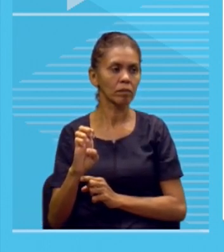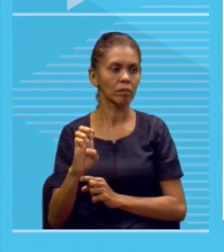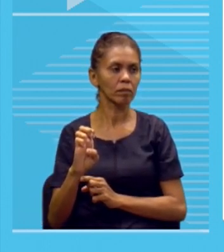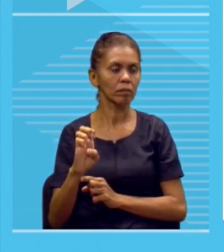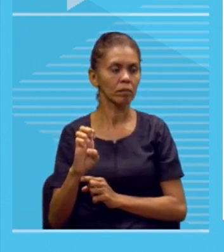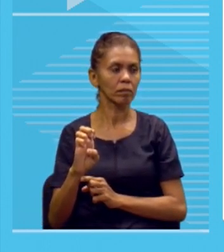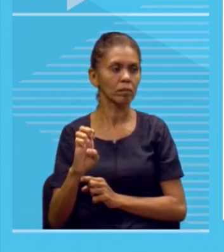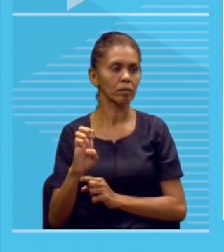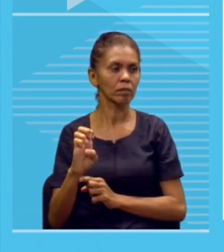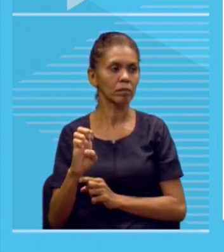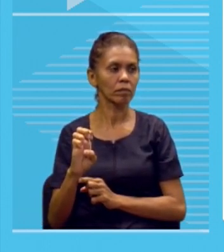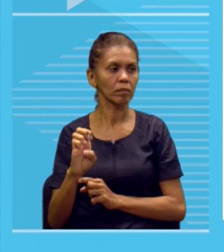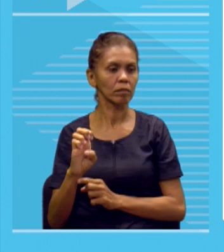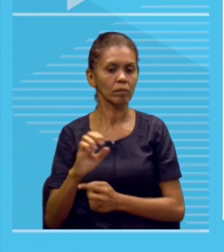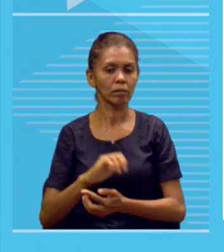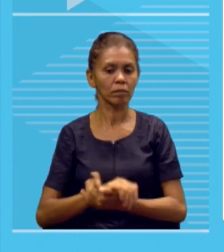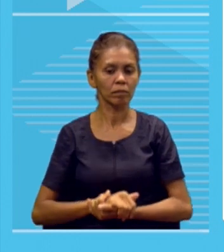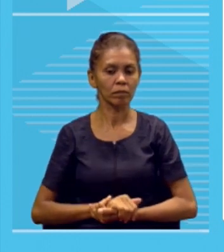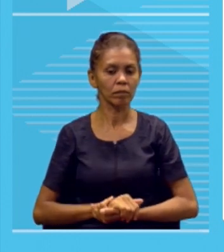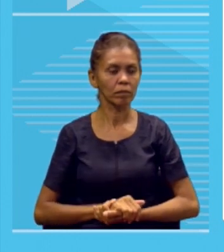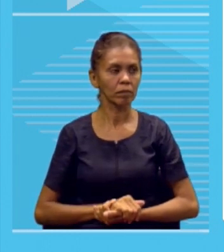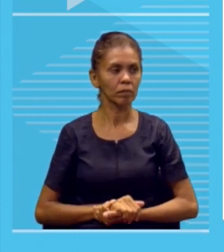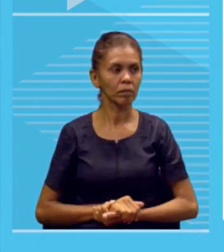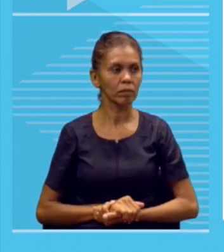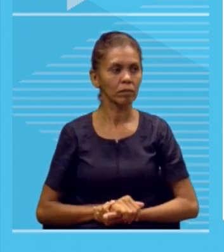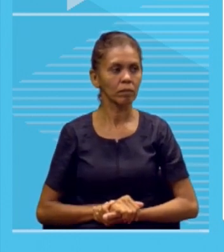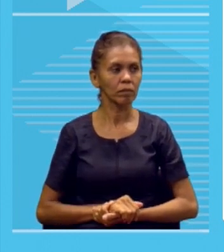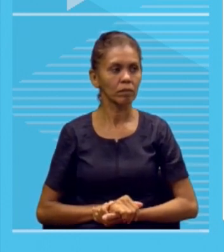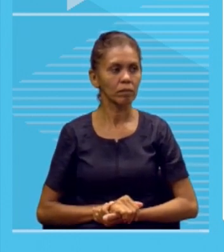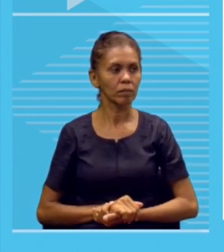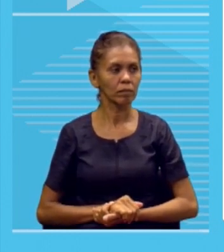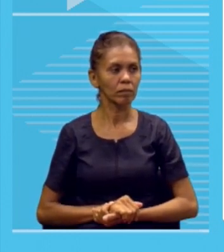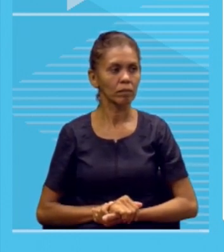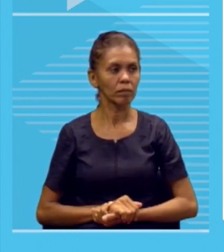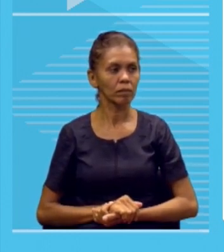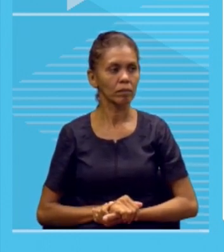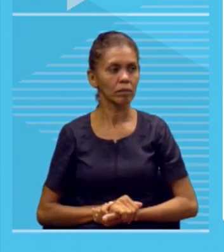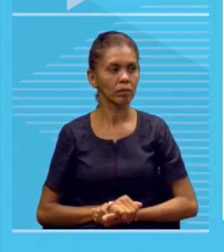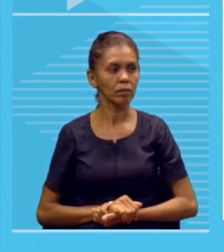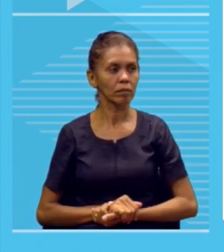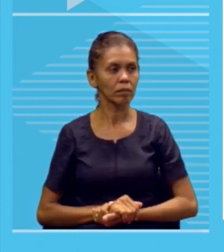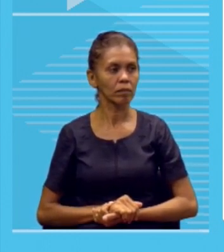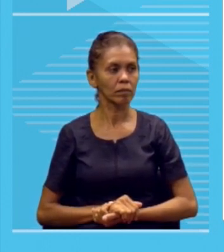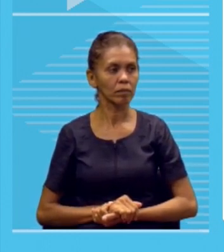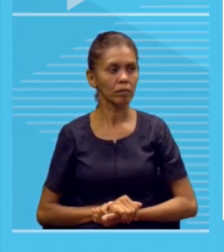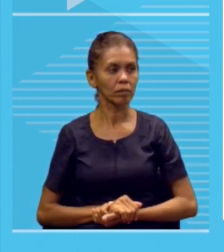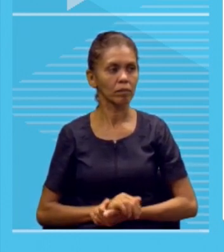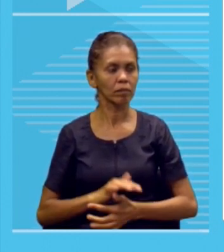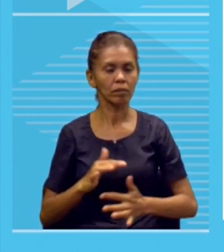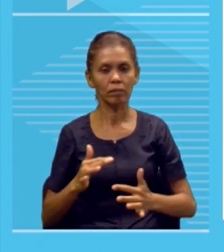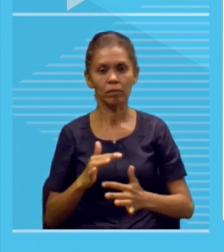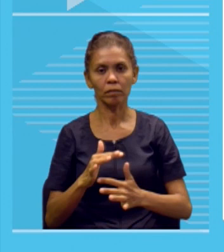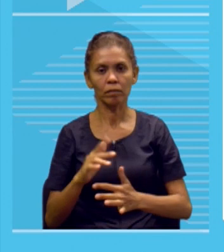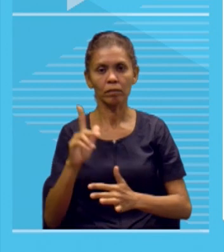monoculturas e exportação. Gente, aqui com certeza é um crescimento rápido